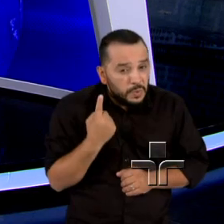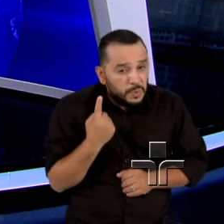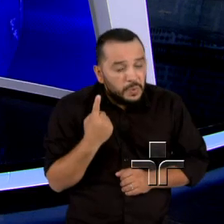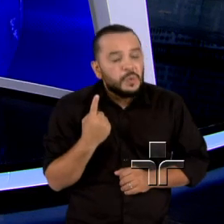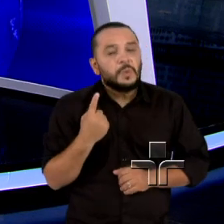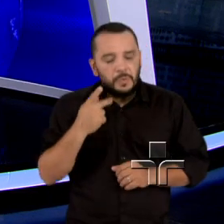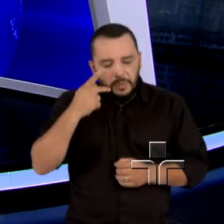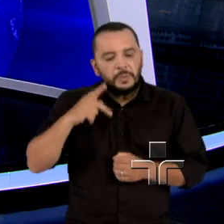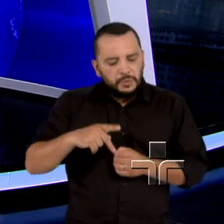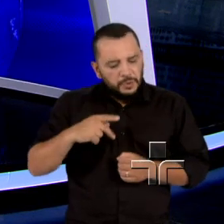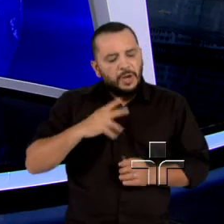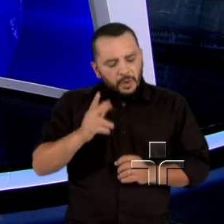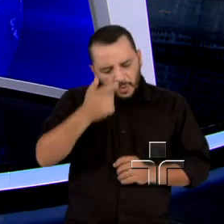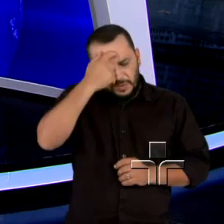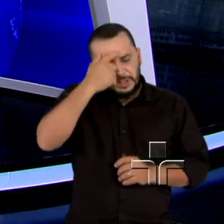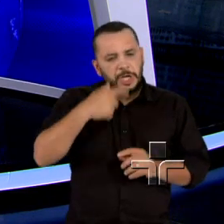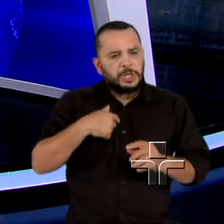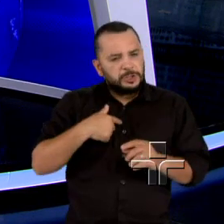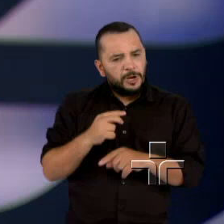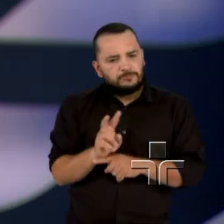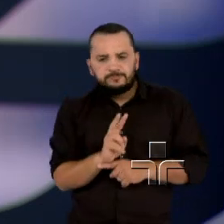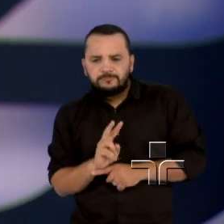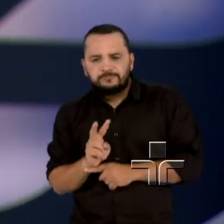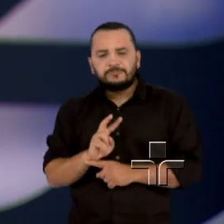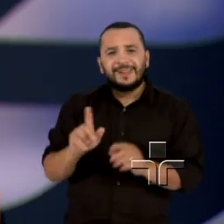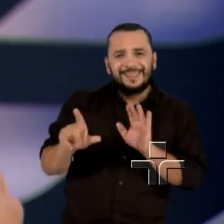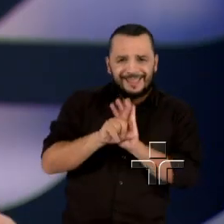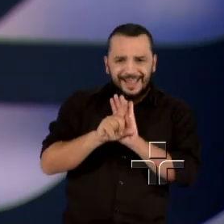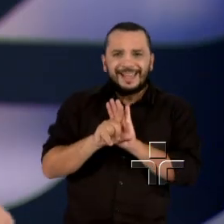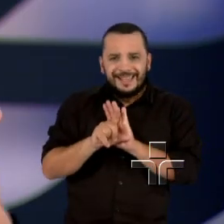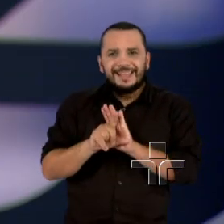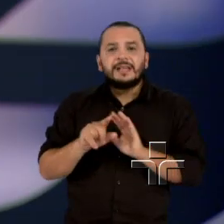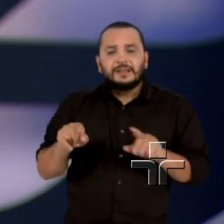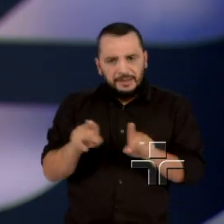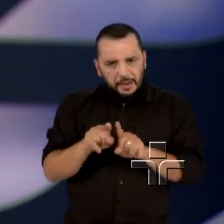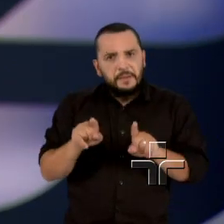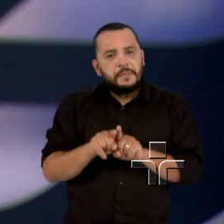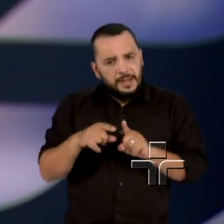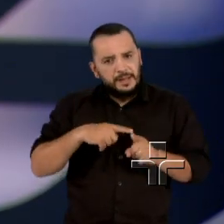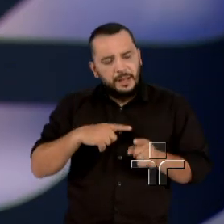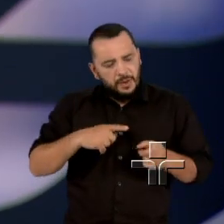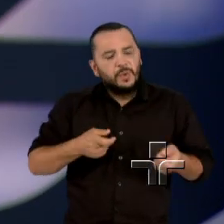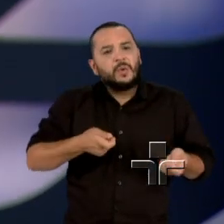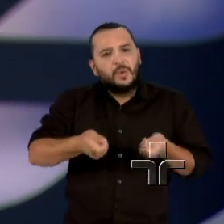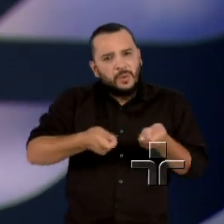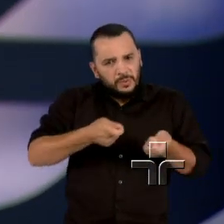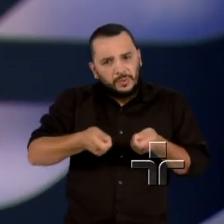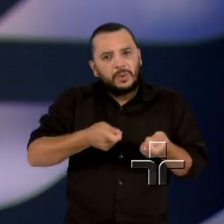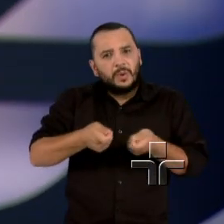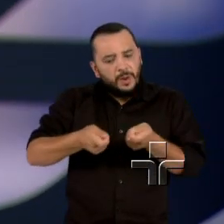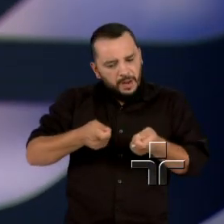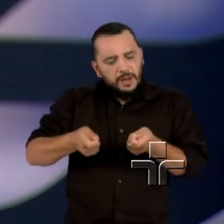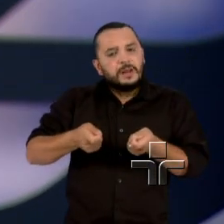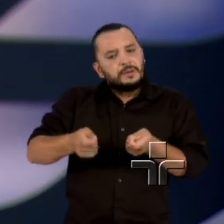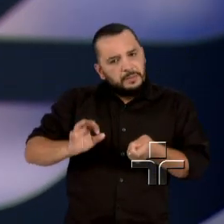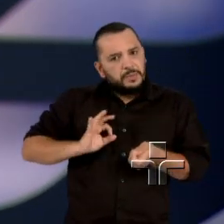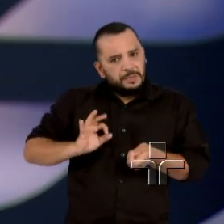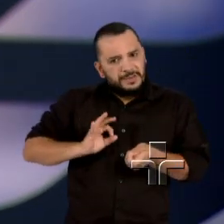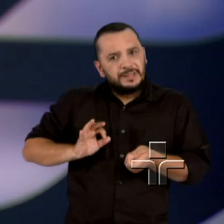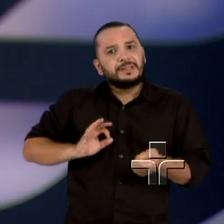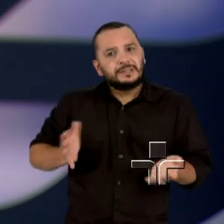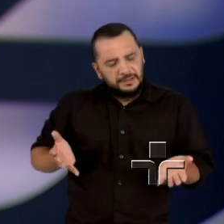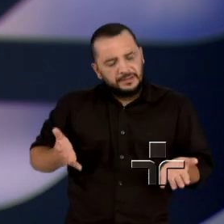do seu papel de fiscal da lei, né, e da importância de exercer o controle externo da polícia, que fez o